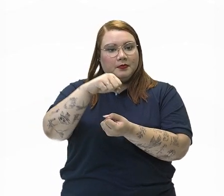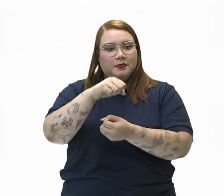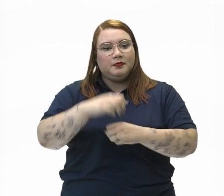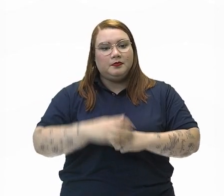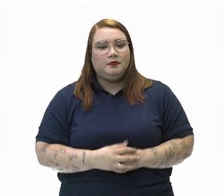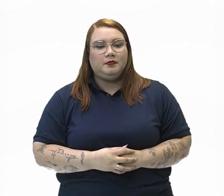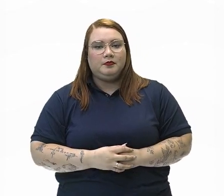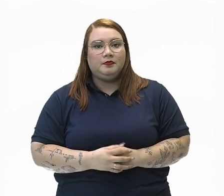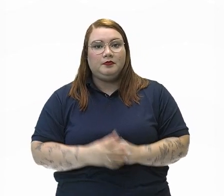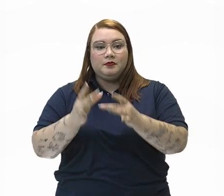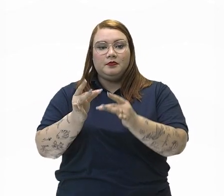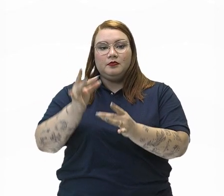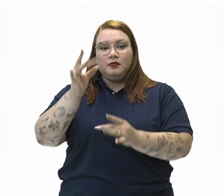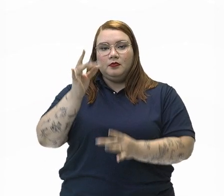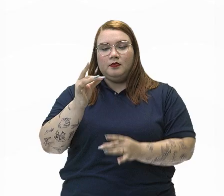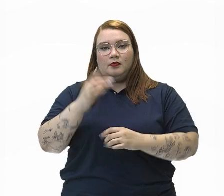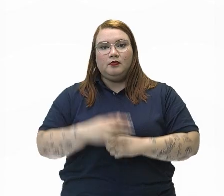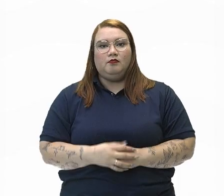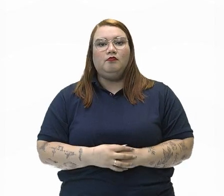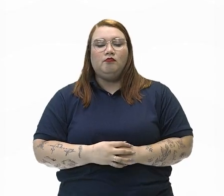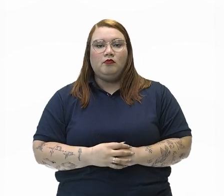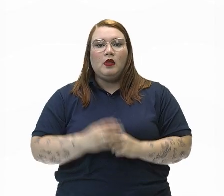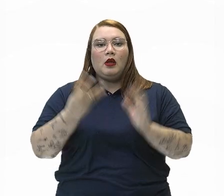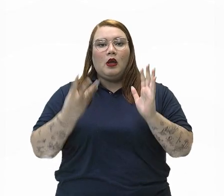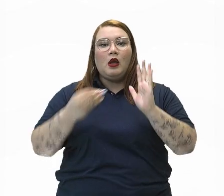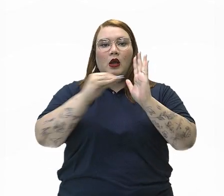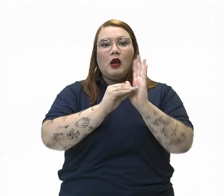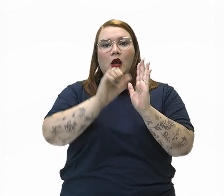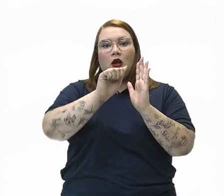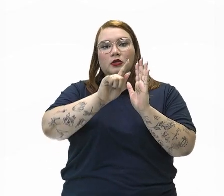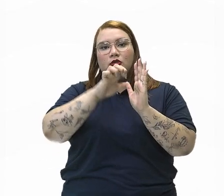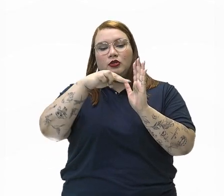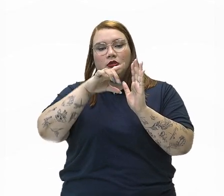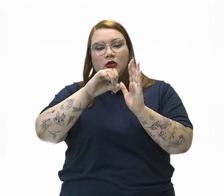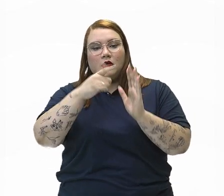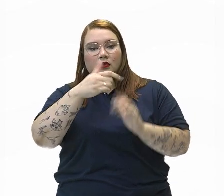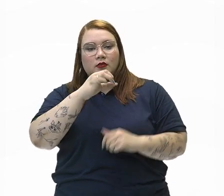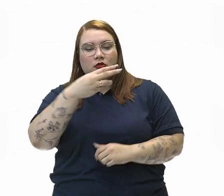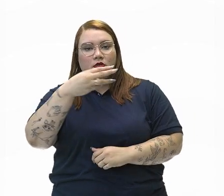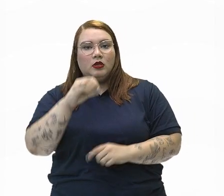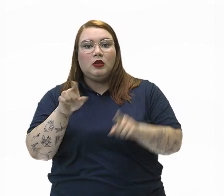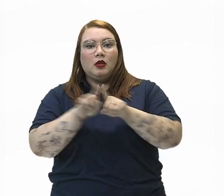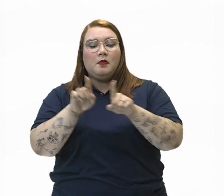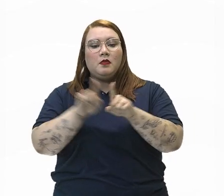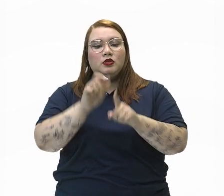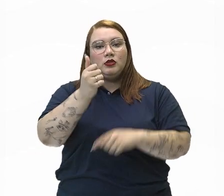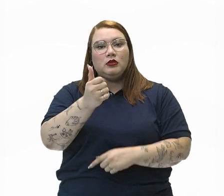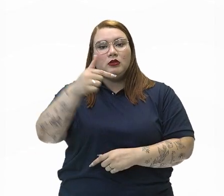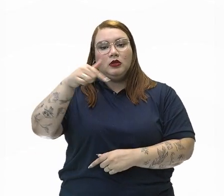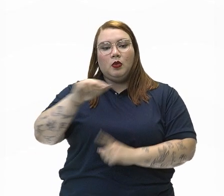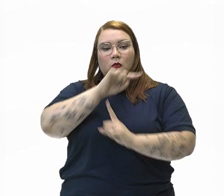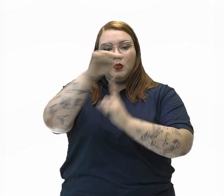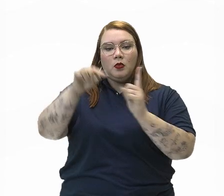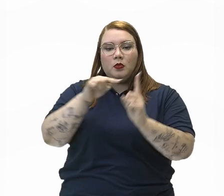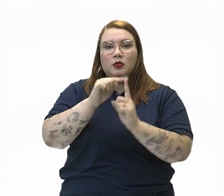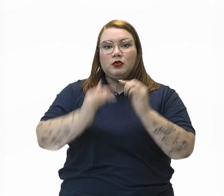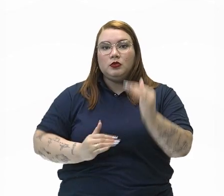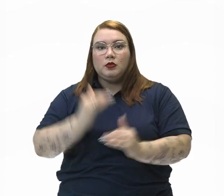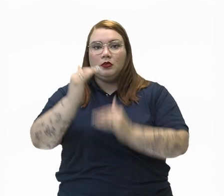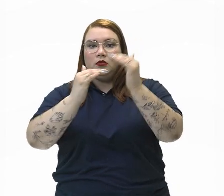sustentabilidade. Detalhamento: Agenda 2030 e os 17 ODS, Objetivos de